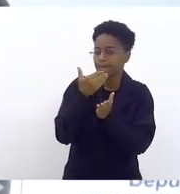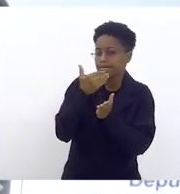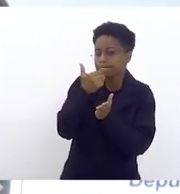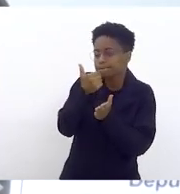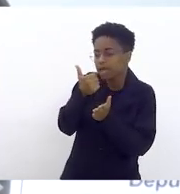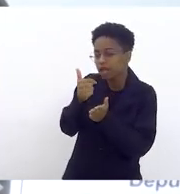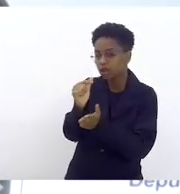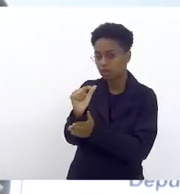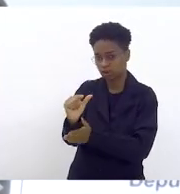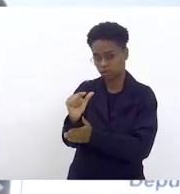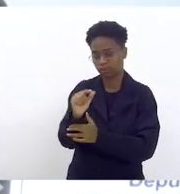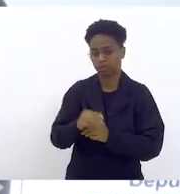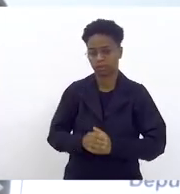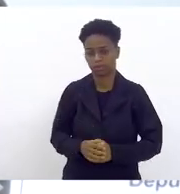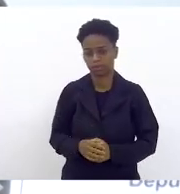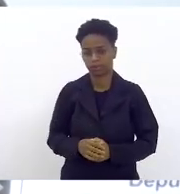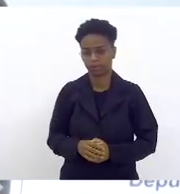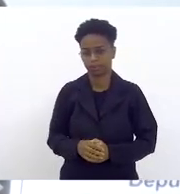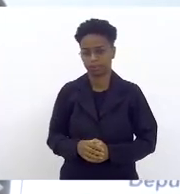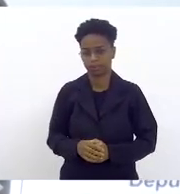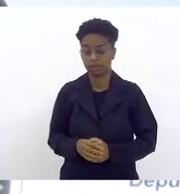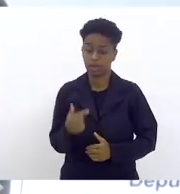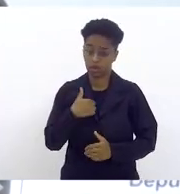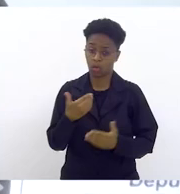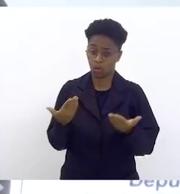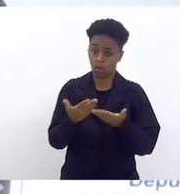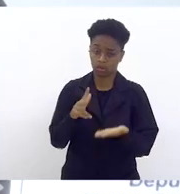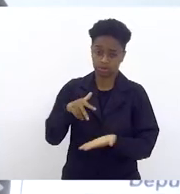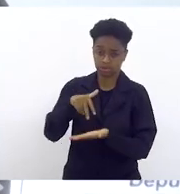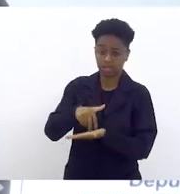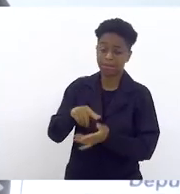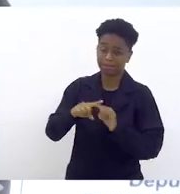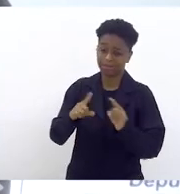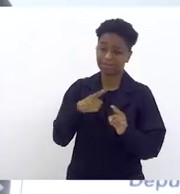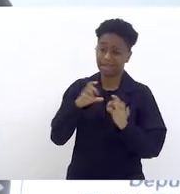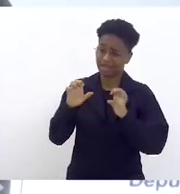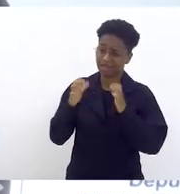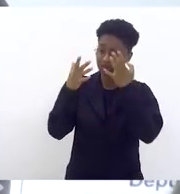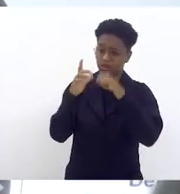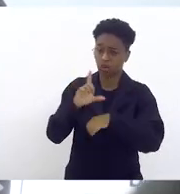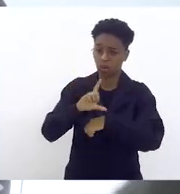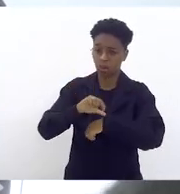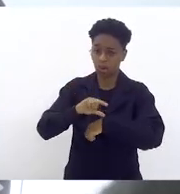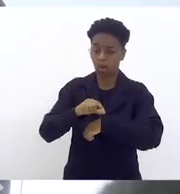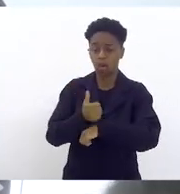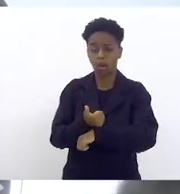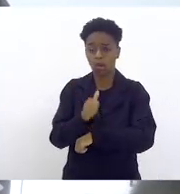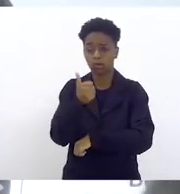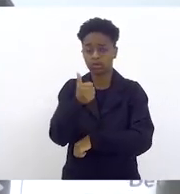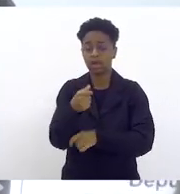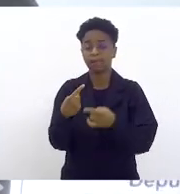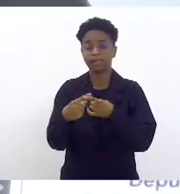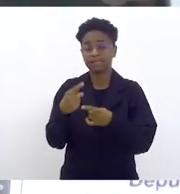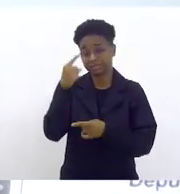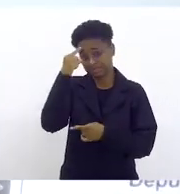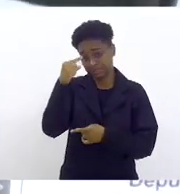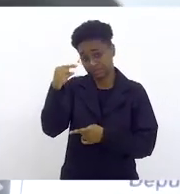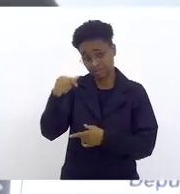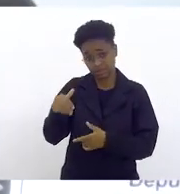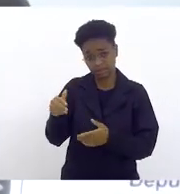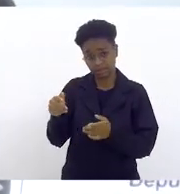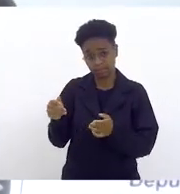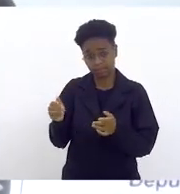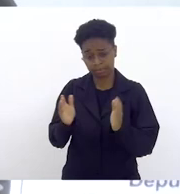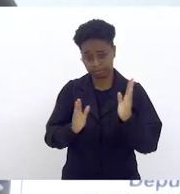eu aqui hoje até o outro eventos porque essa semana o Nelson Rocha apresentou aquilo